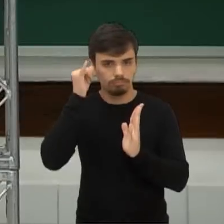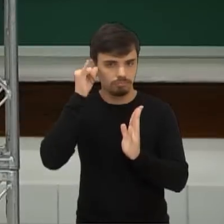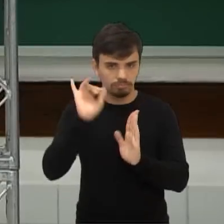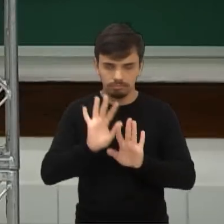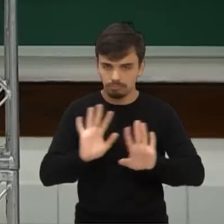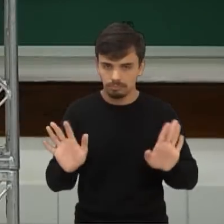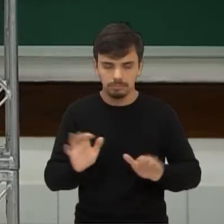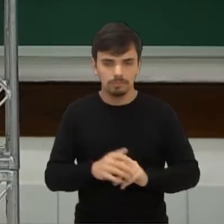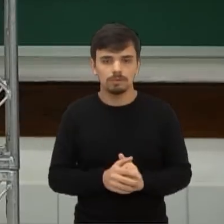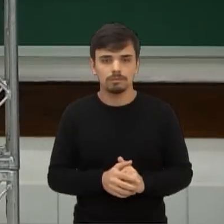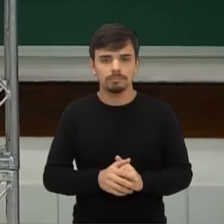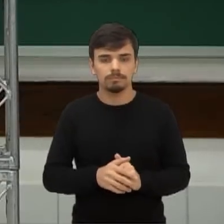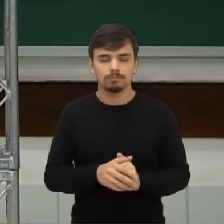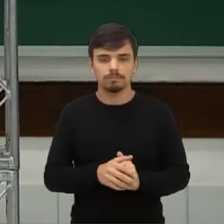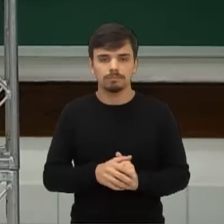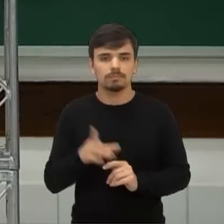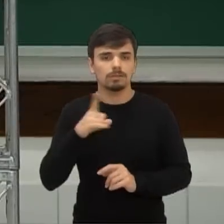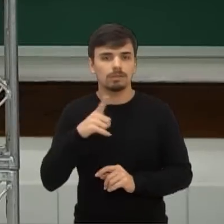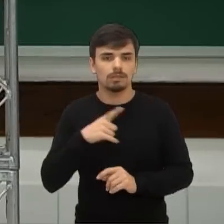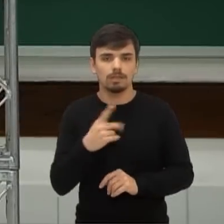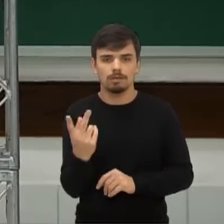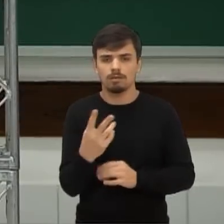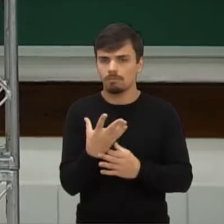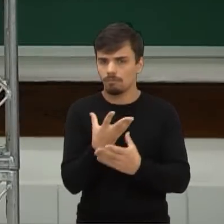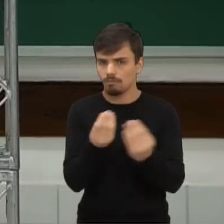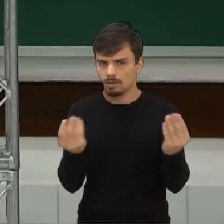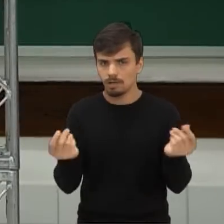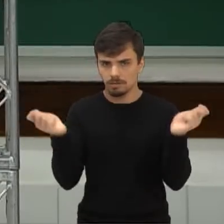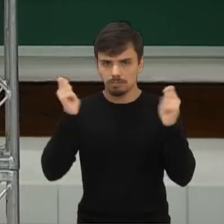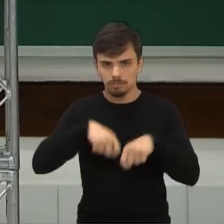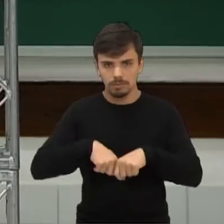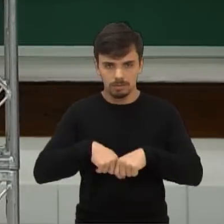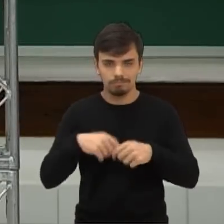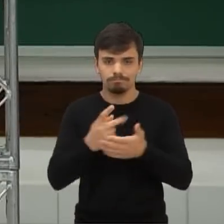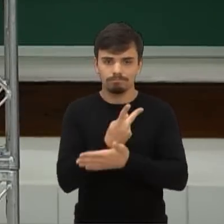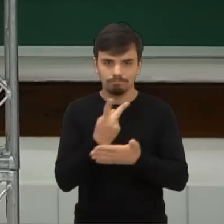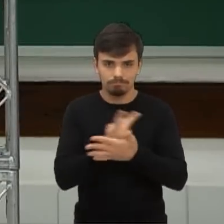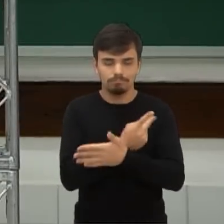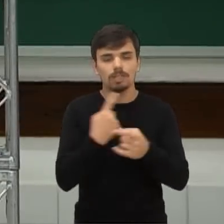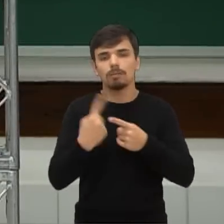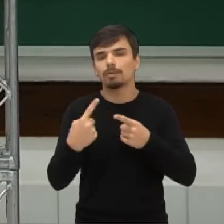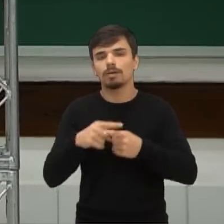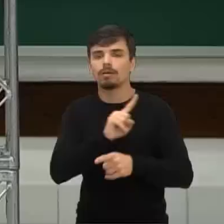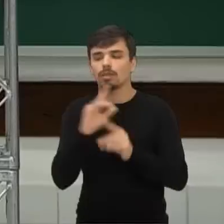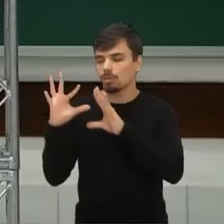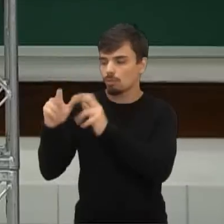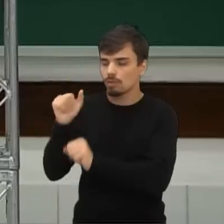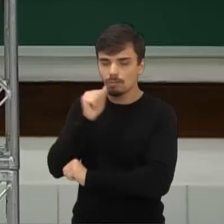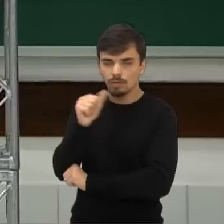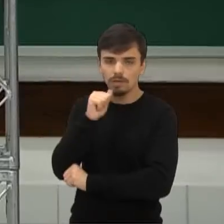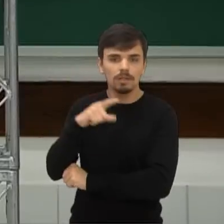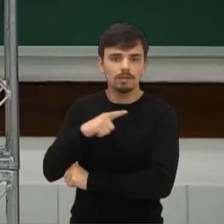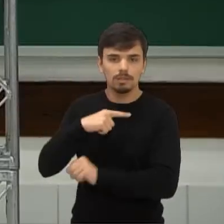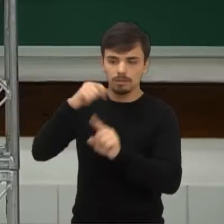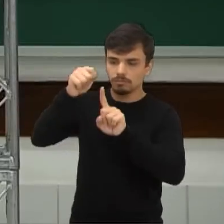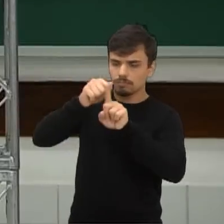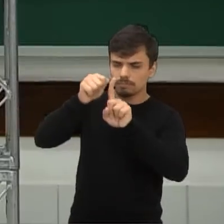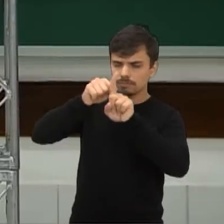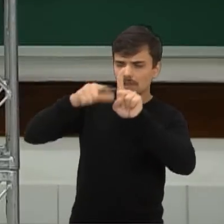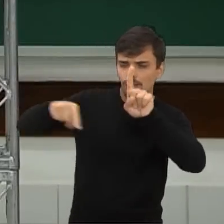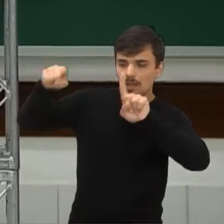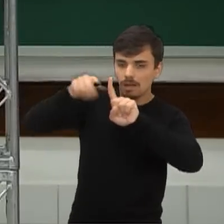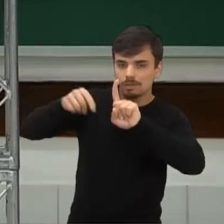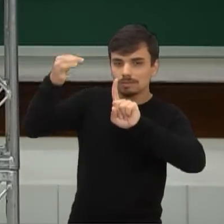Ele tem várias possibilidades de falha, porque nem toda mulher tem o ciclo menstrual regulado, tá?